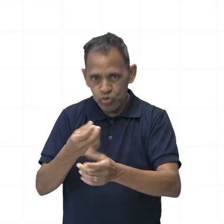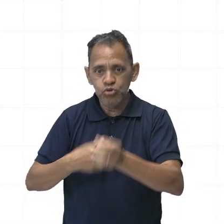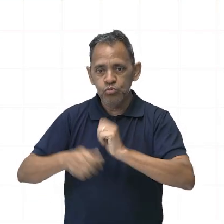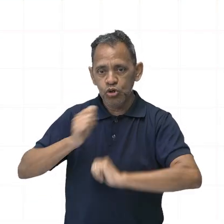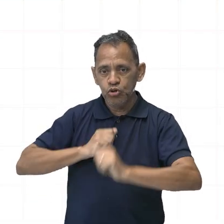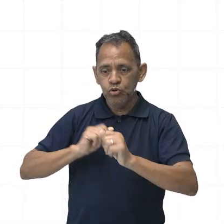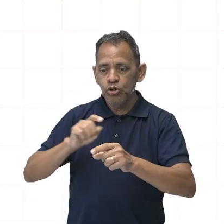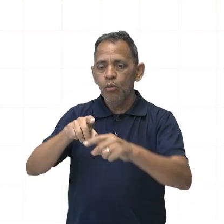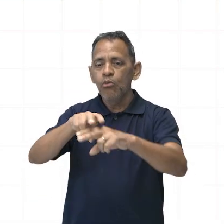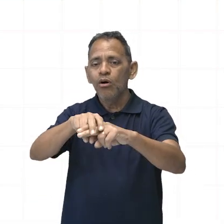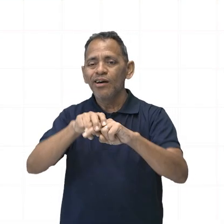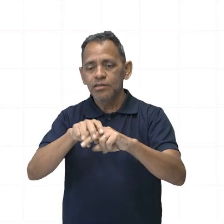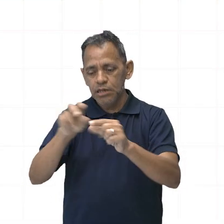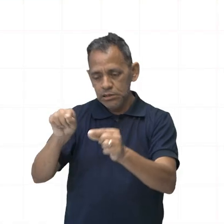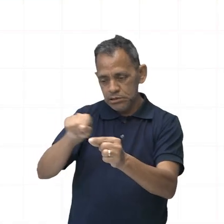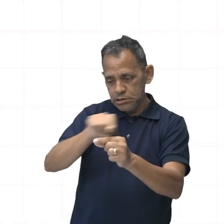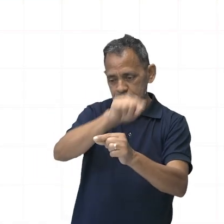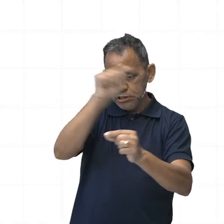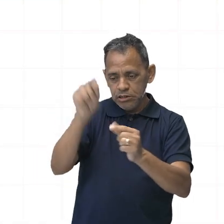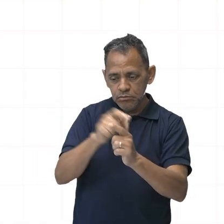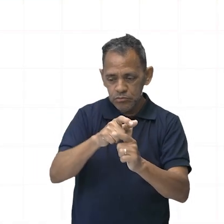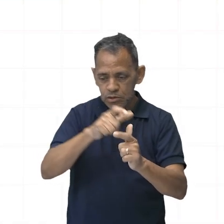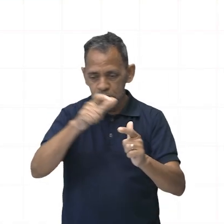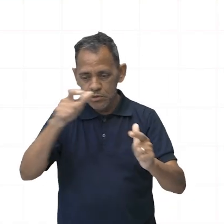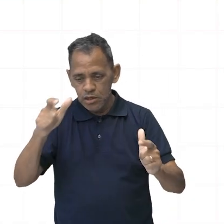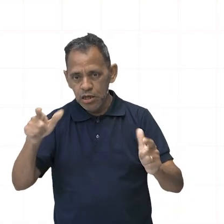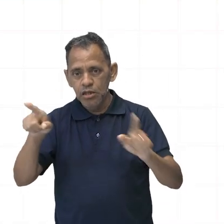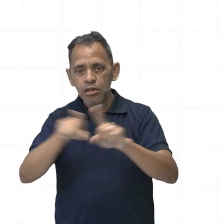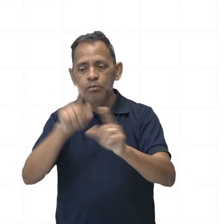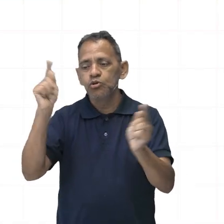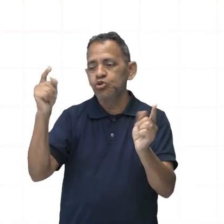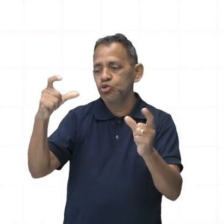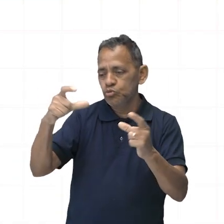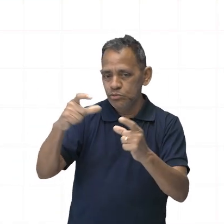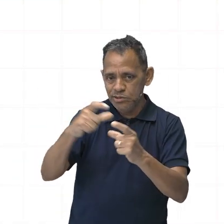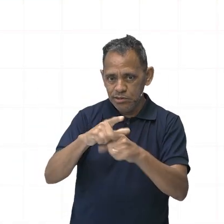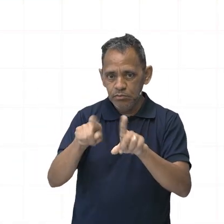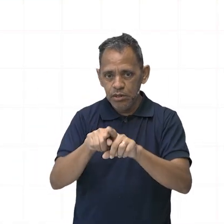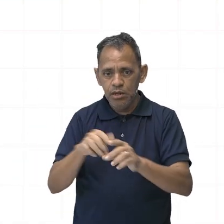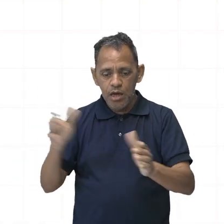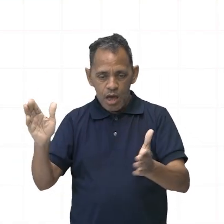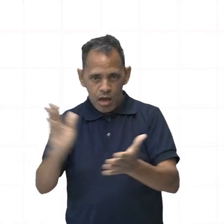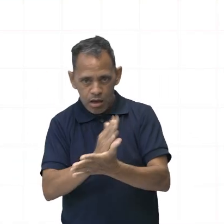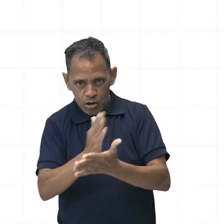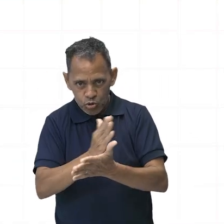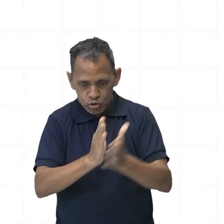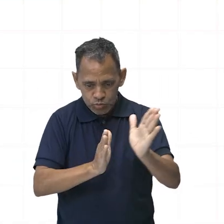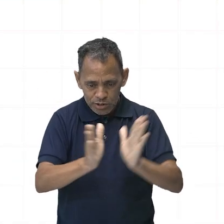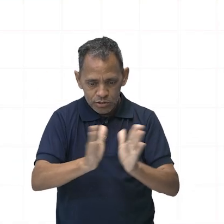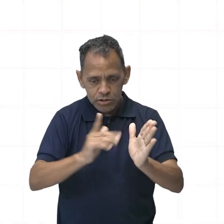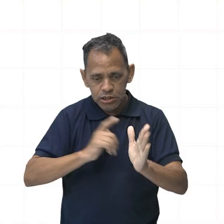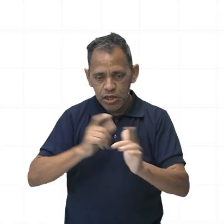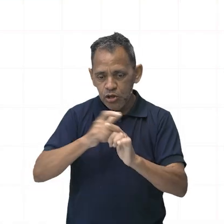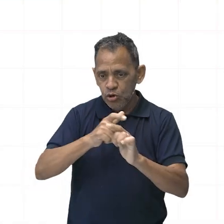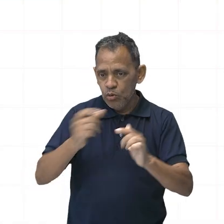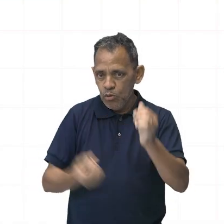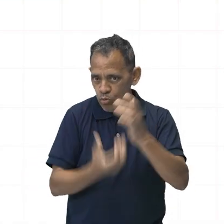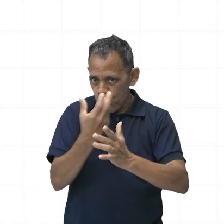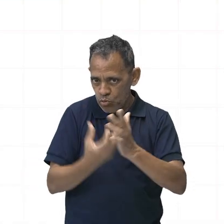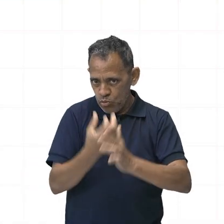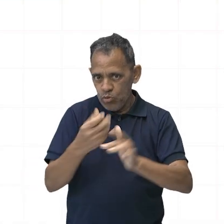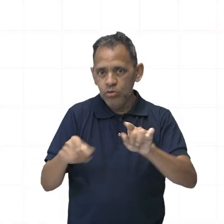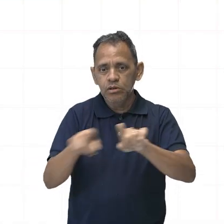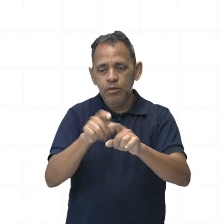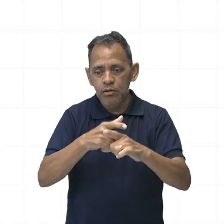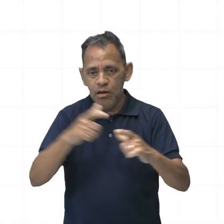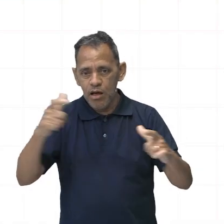de crescimento e também ciclos de recessão. Tá? Em certos períodos, vai ter uma alta produção, uma